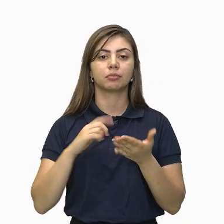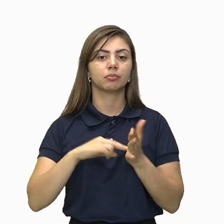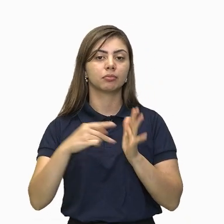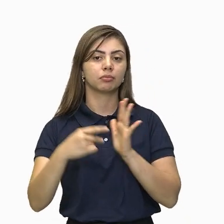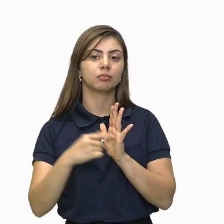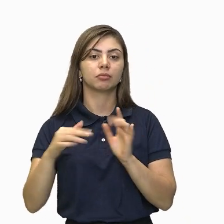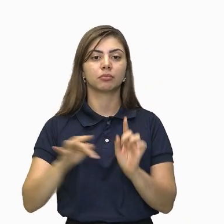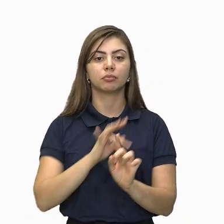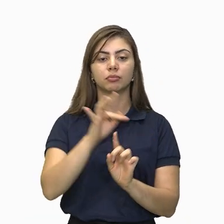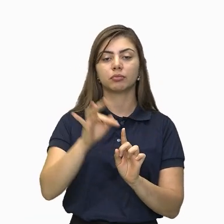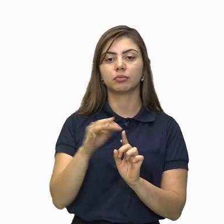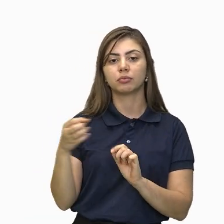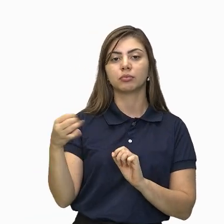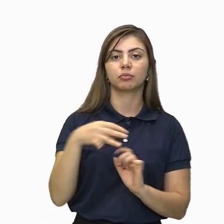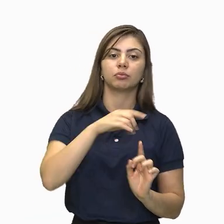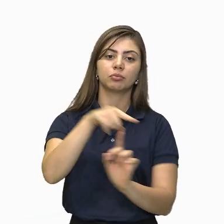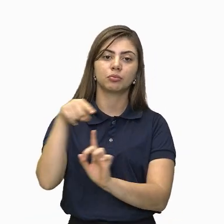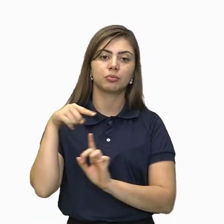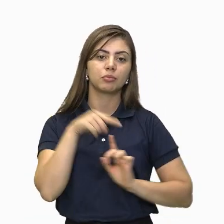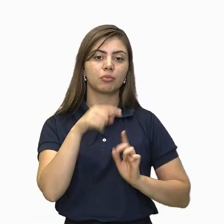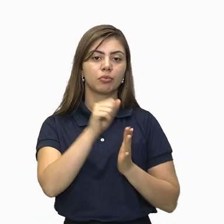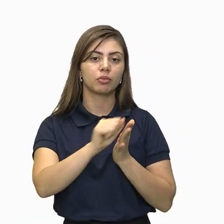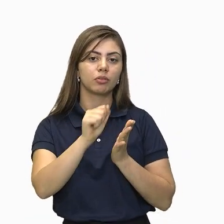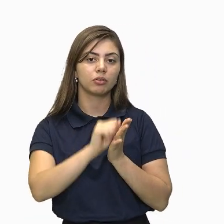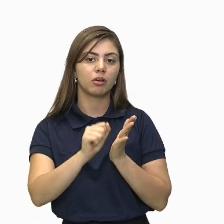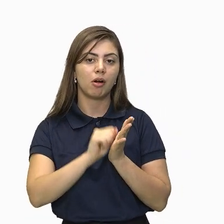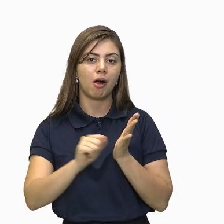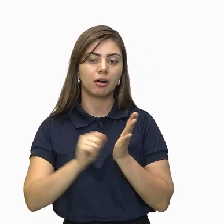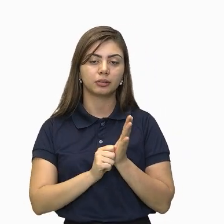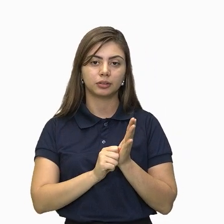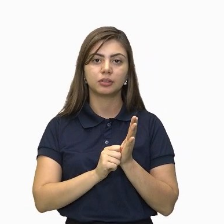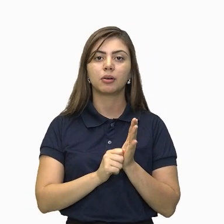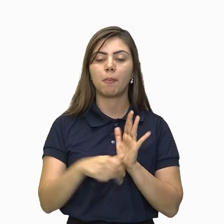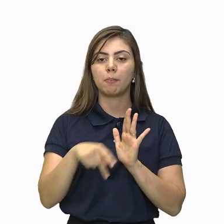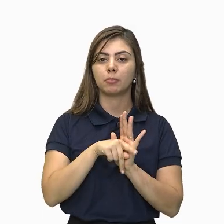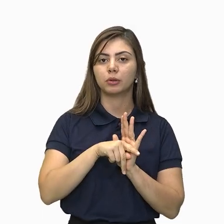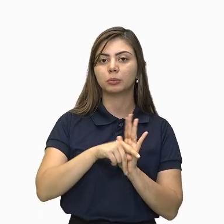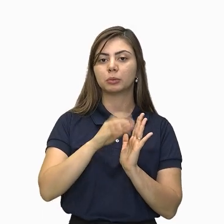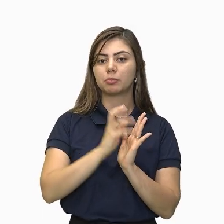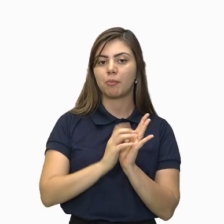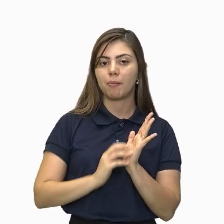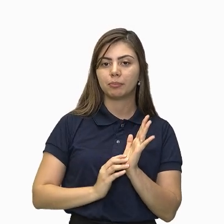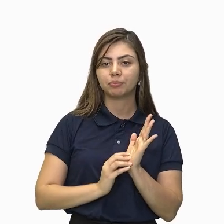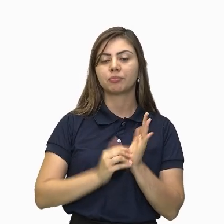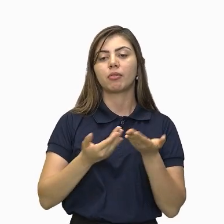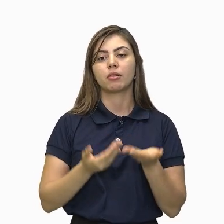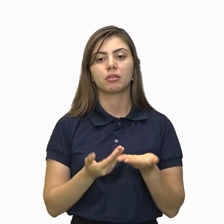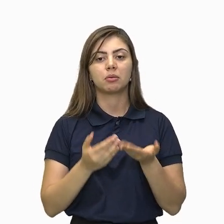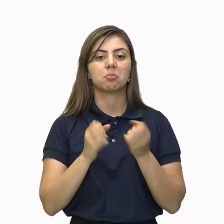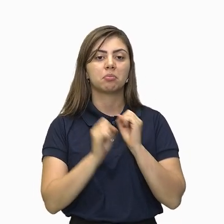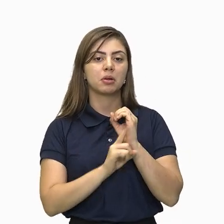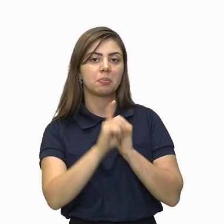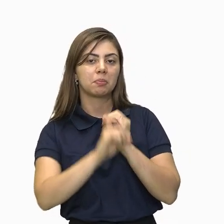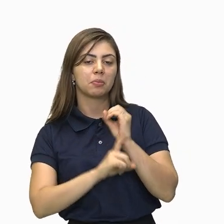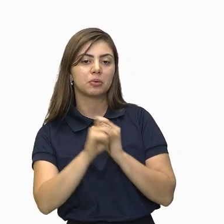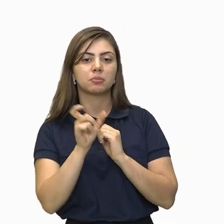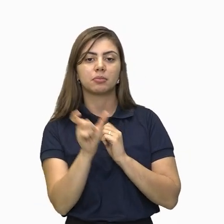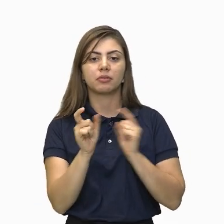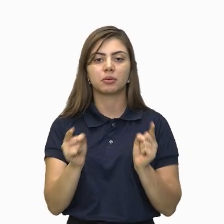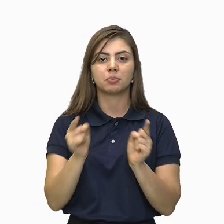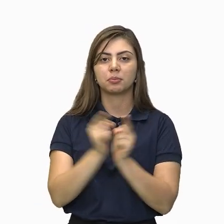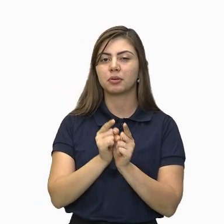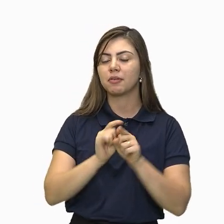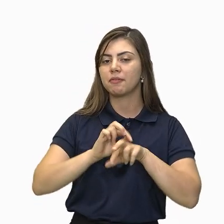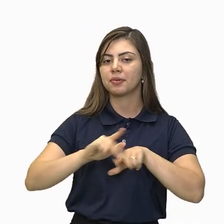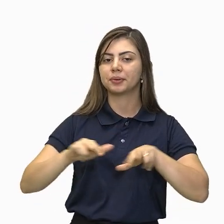função das novas formas de escrita na constituição das mensagens, emojis, abreviações, internetês,